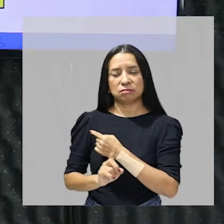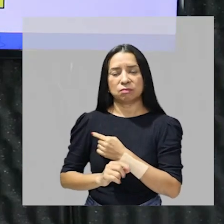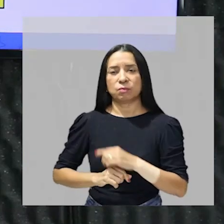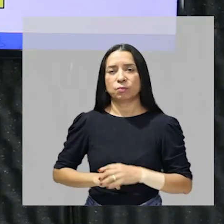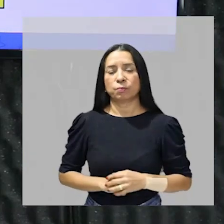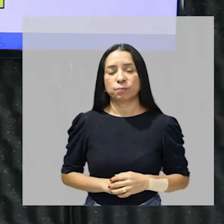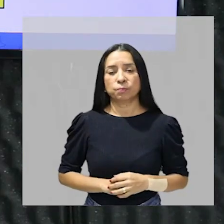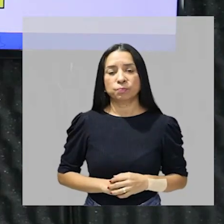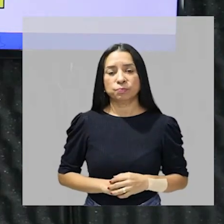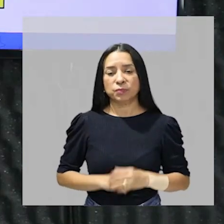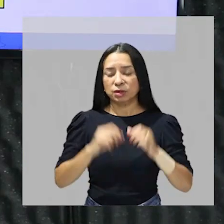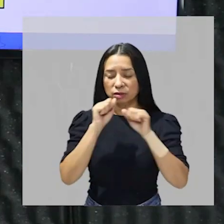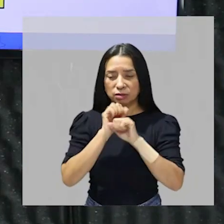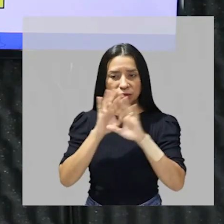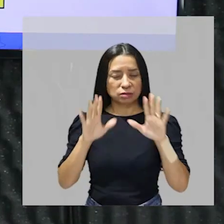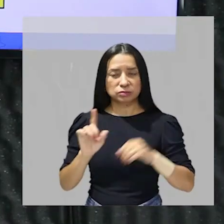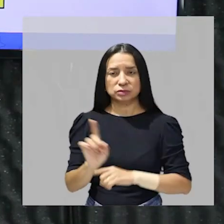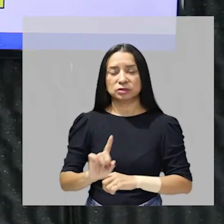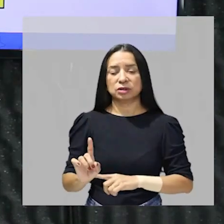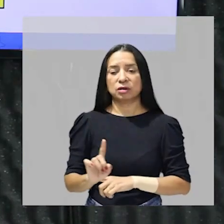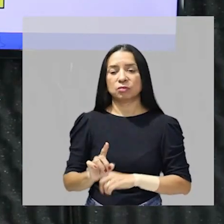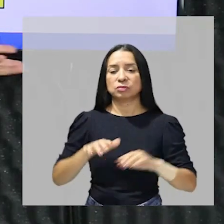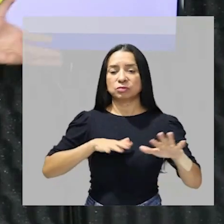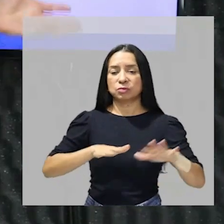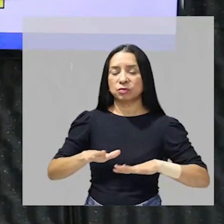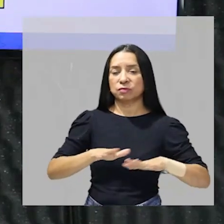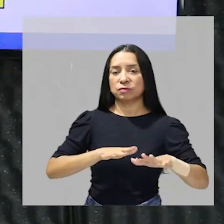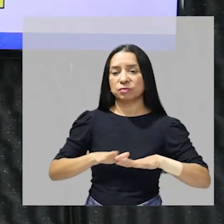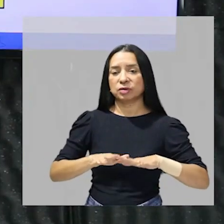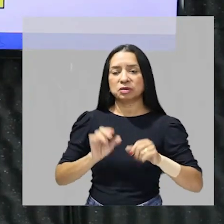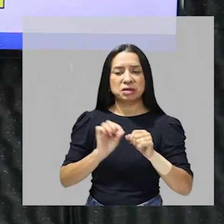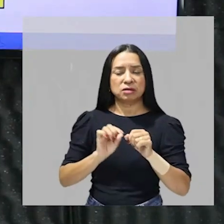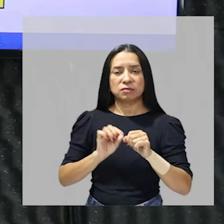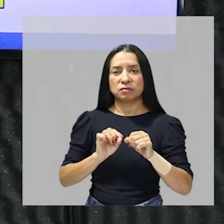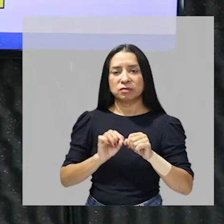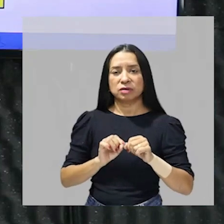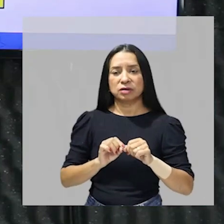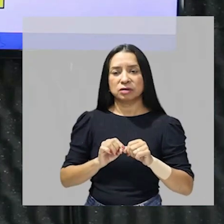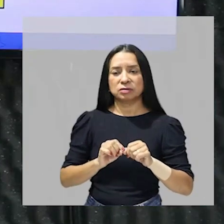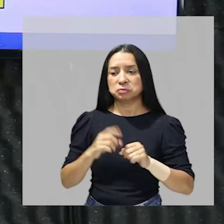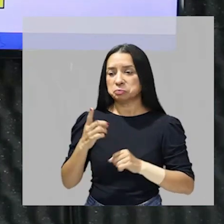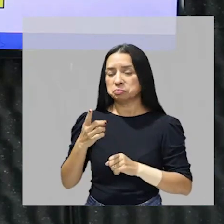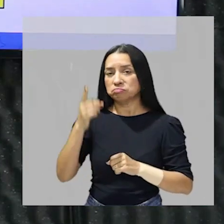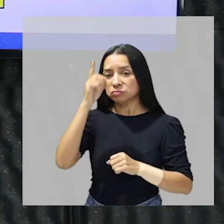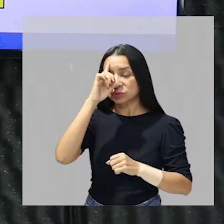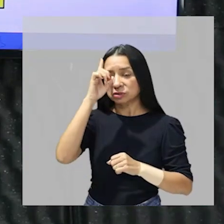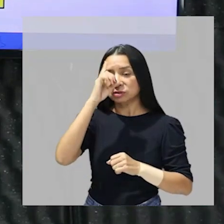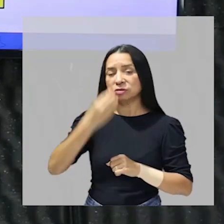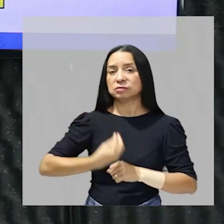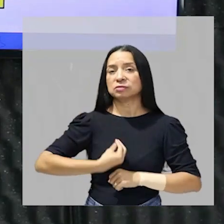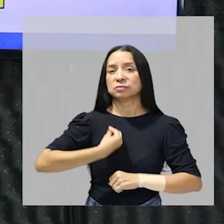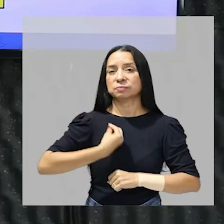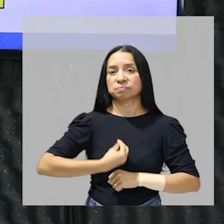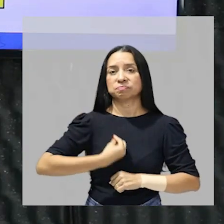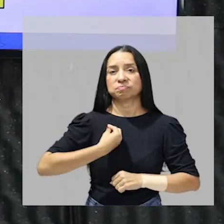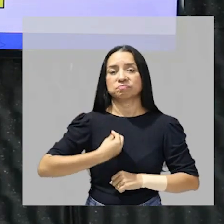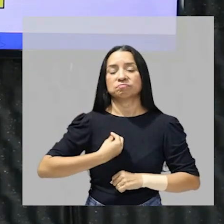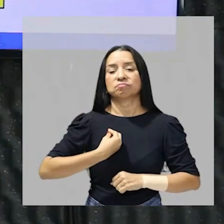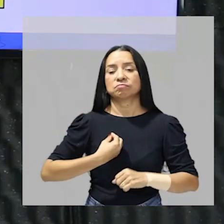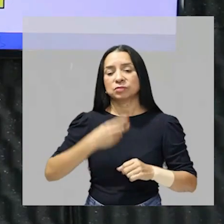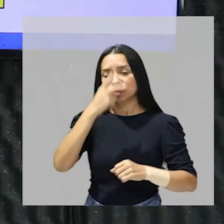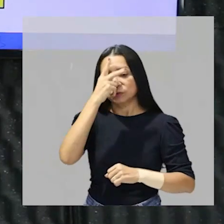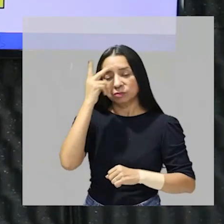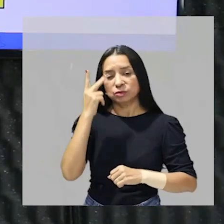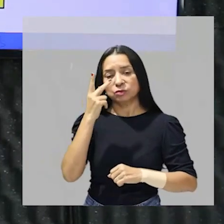não, né, pessoal? Claro que não. Esses movimentos eles eram realizados no dia a dia, no cotidiano desses